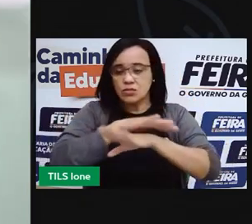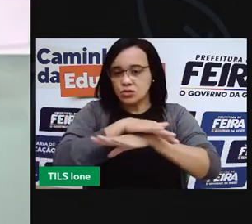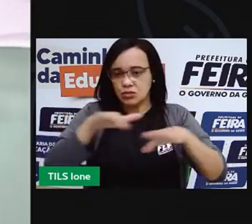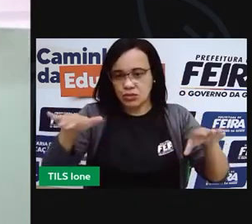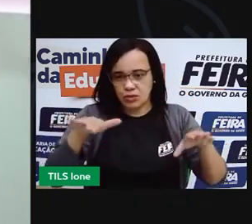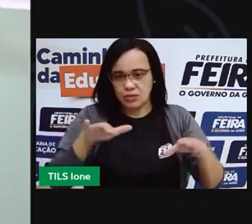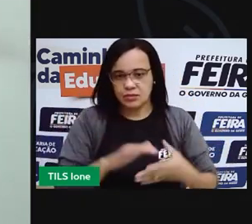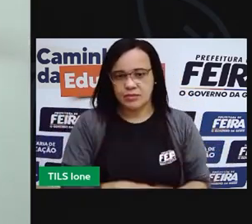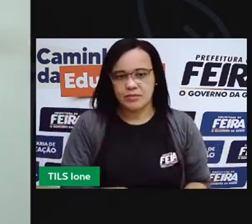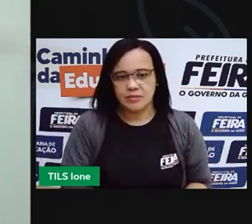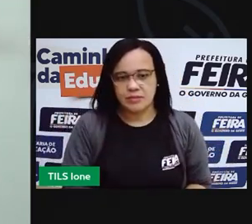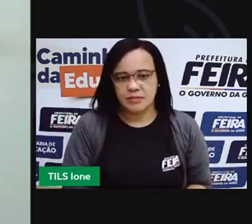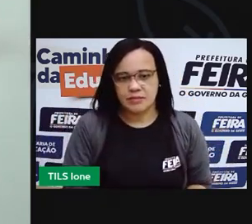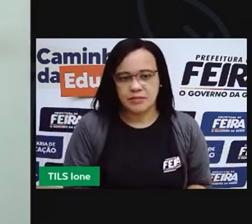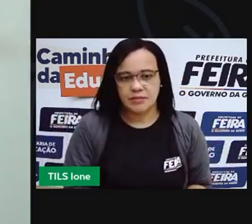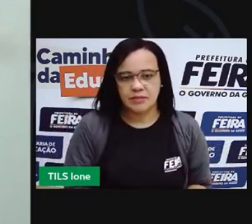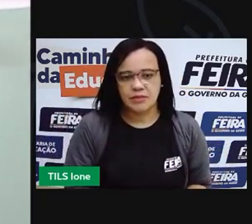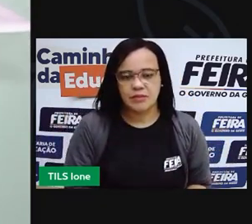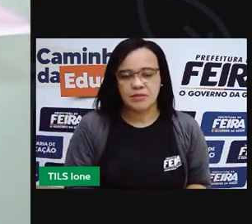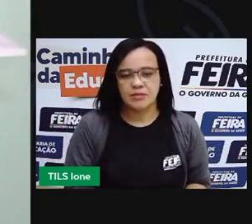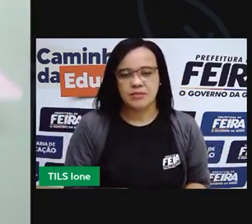triângulo.